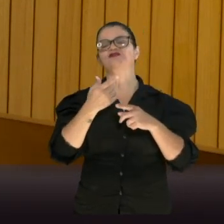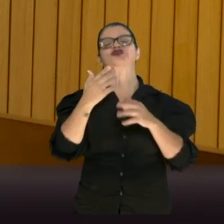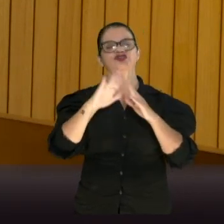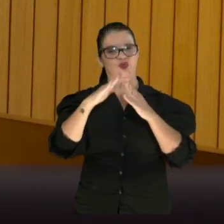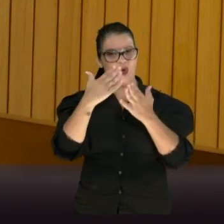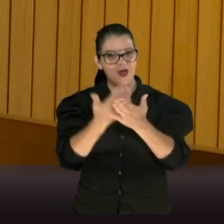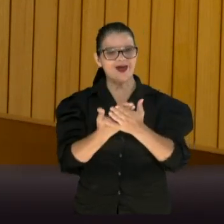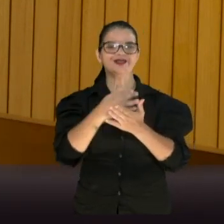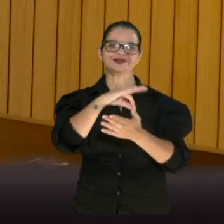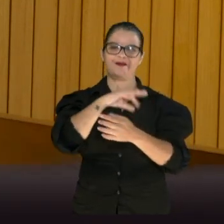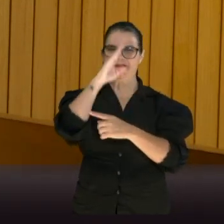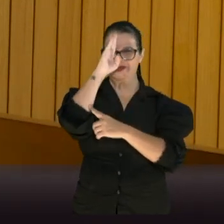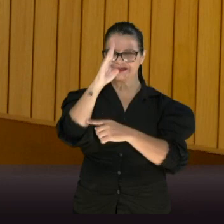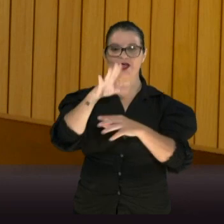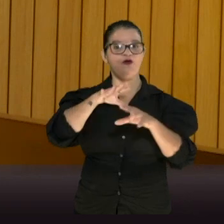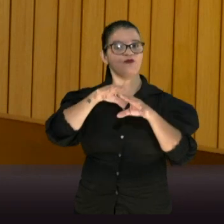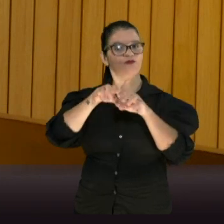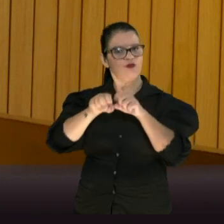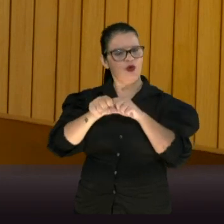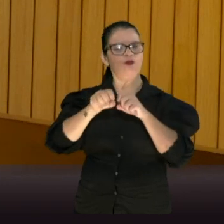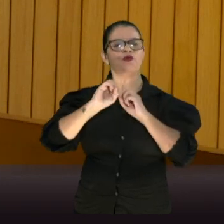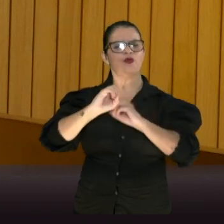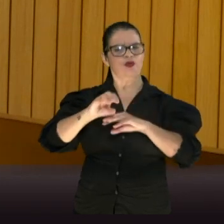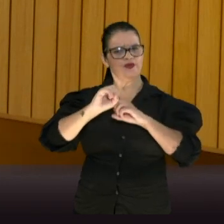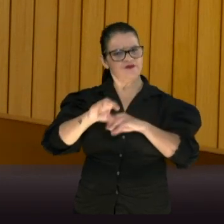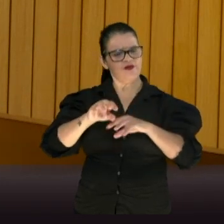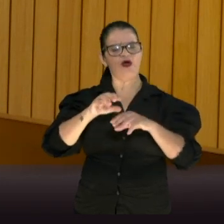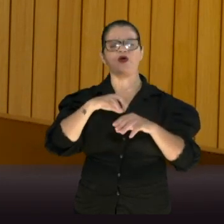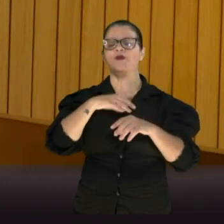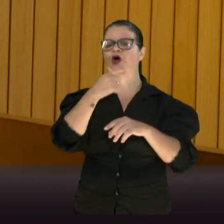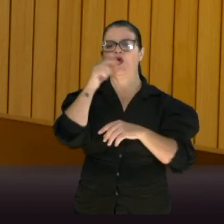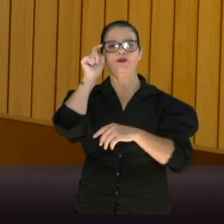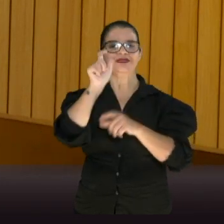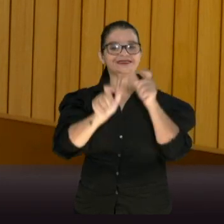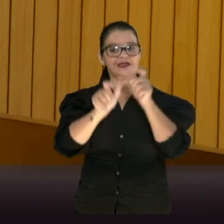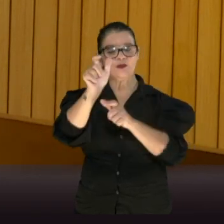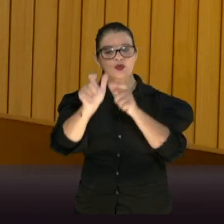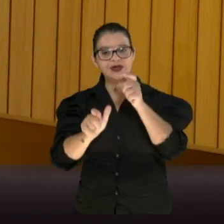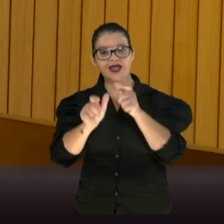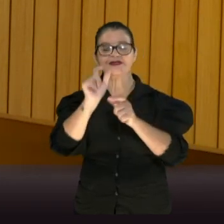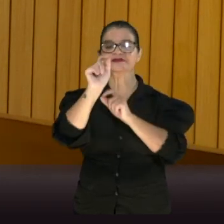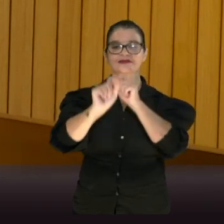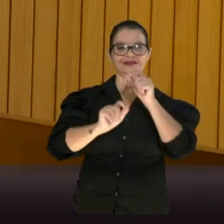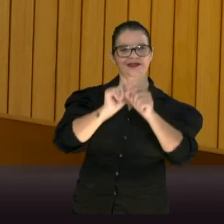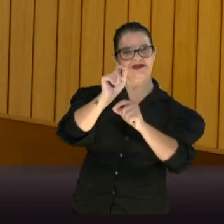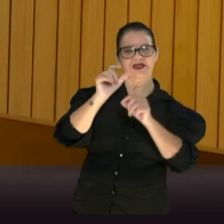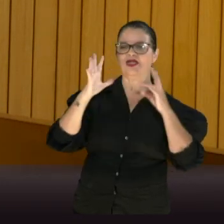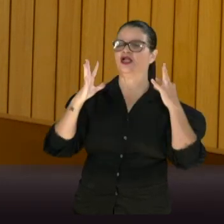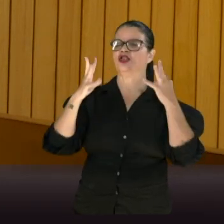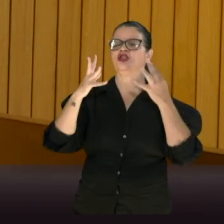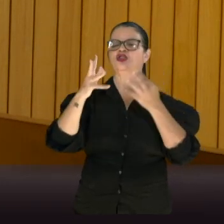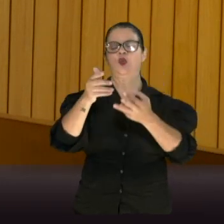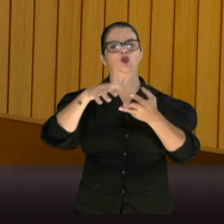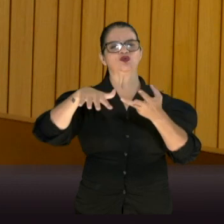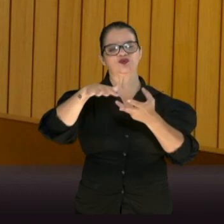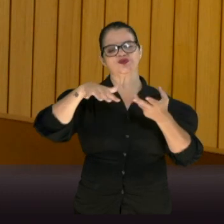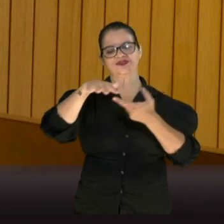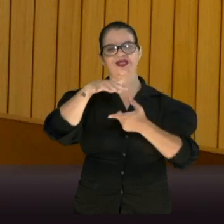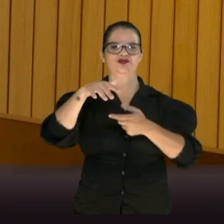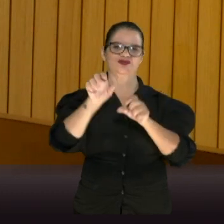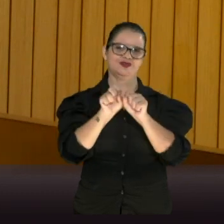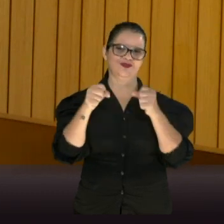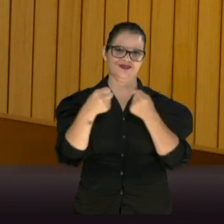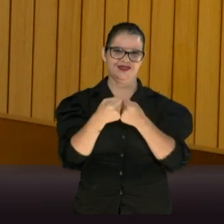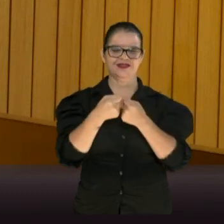Militar, formou e forma homens e mulheres que estão em todos os seios da sociedade.